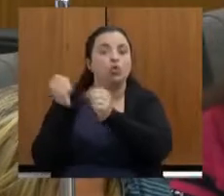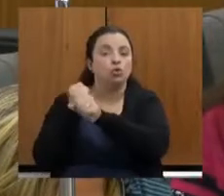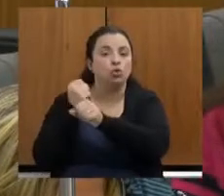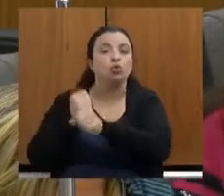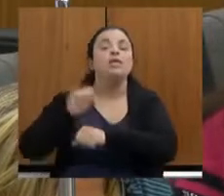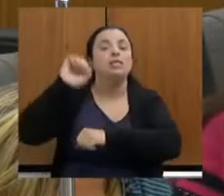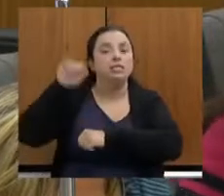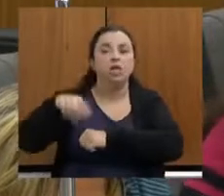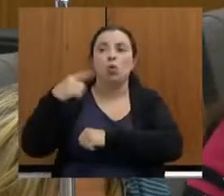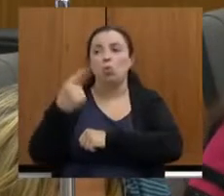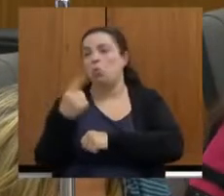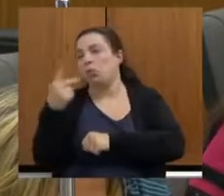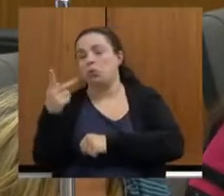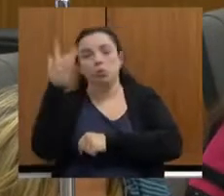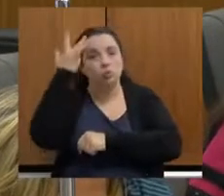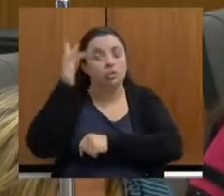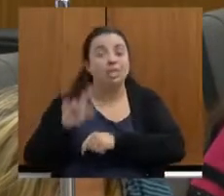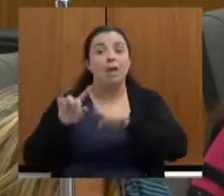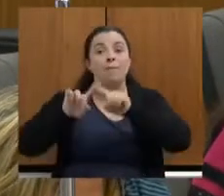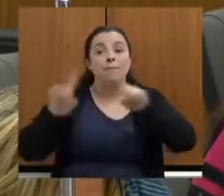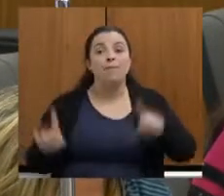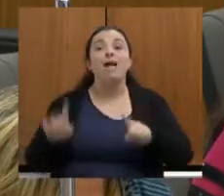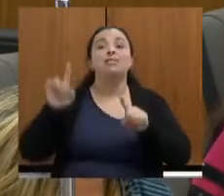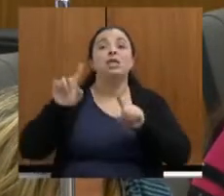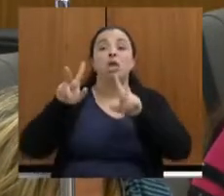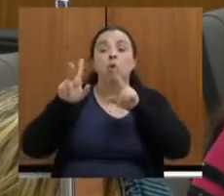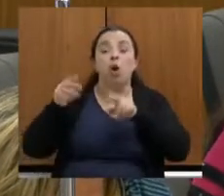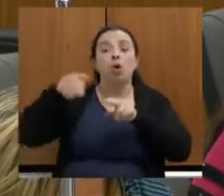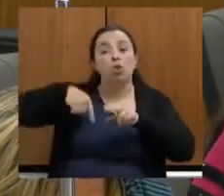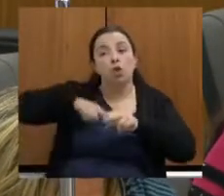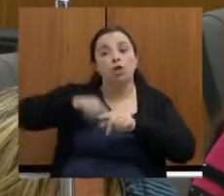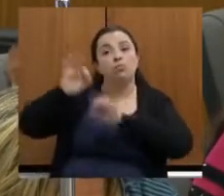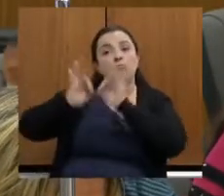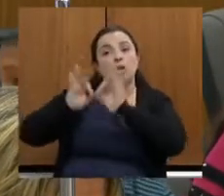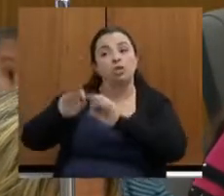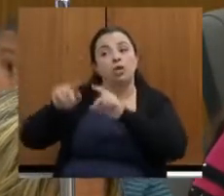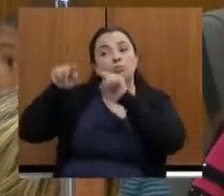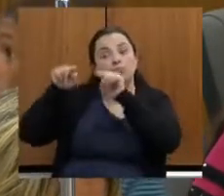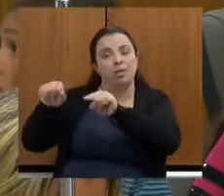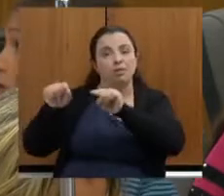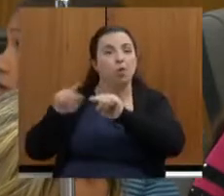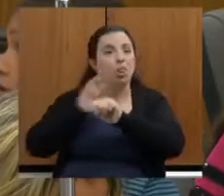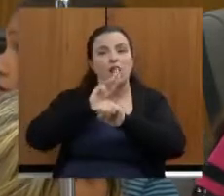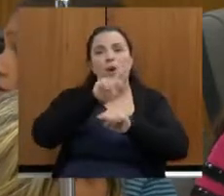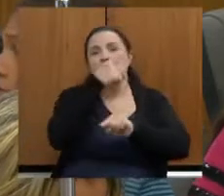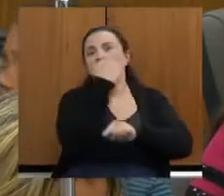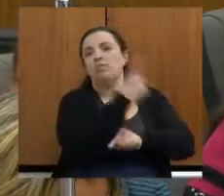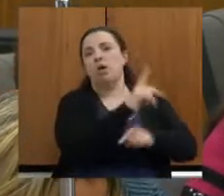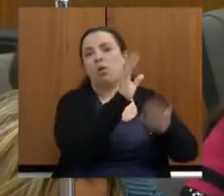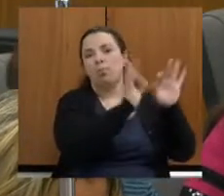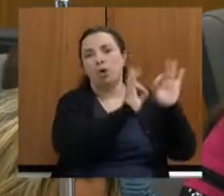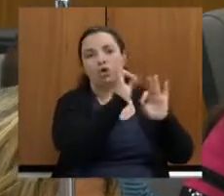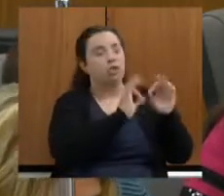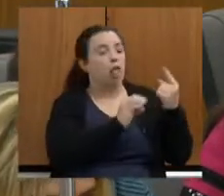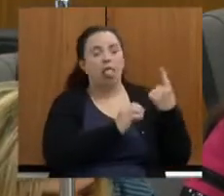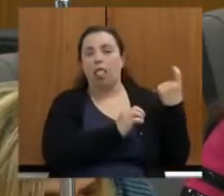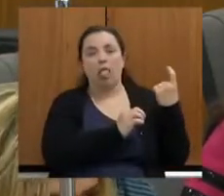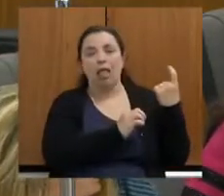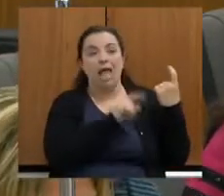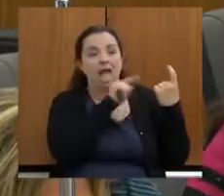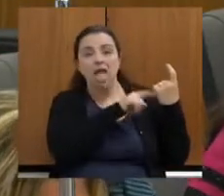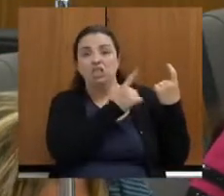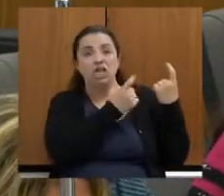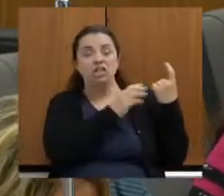tem mais do jeito que nós construímos no projeto e não do jeito que eles consumir que eles não construir